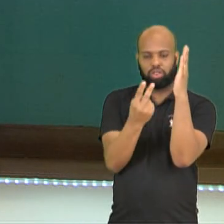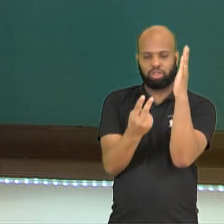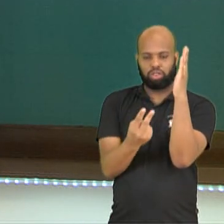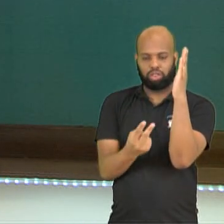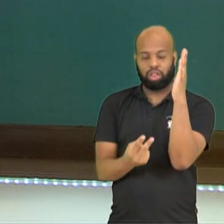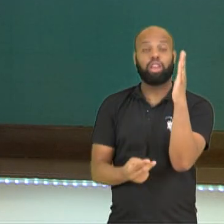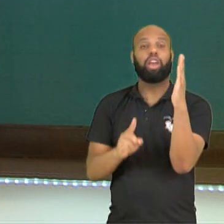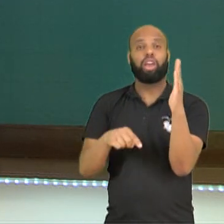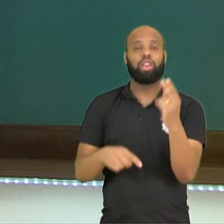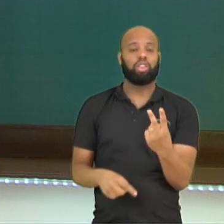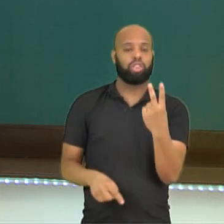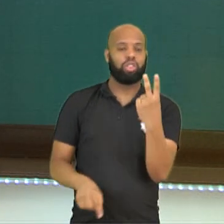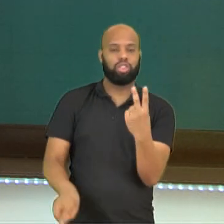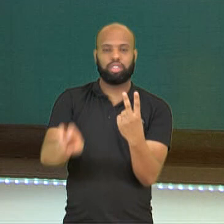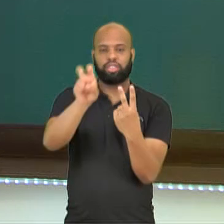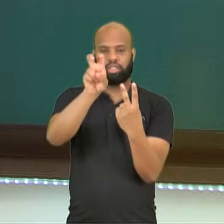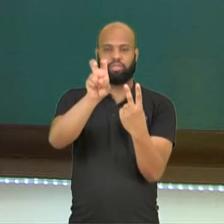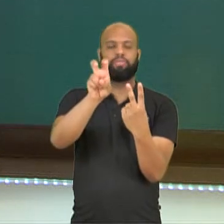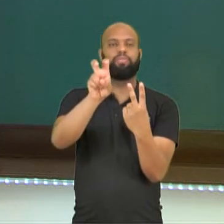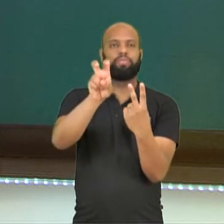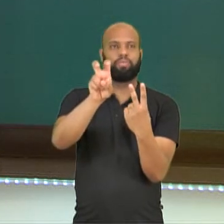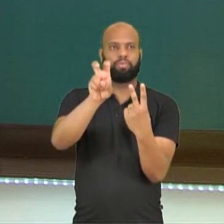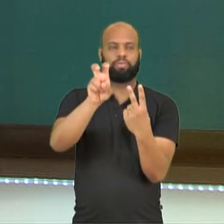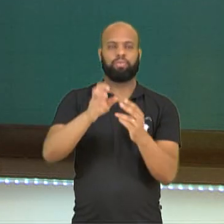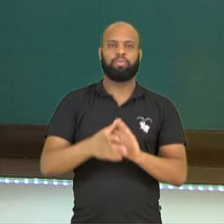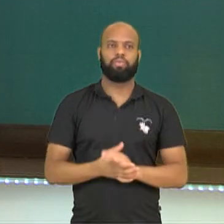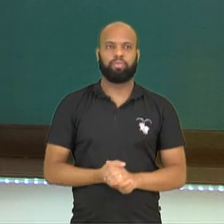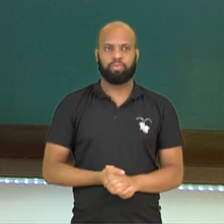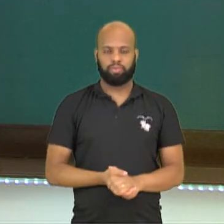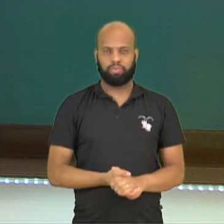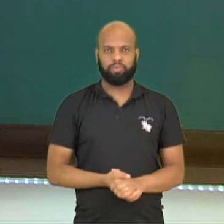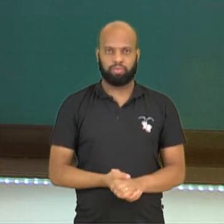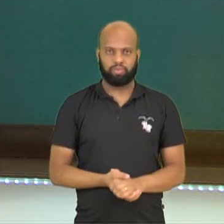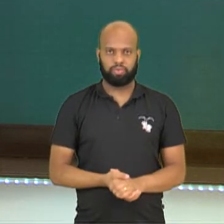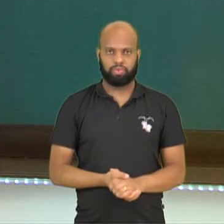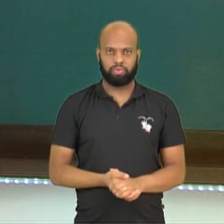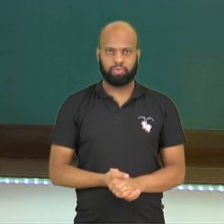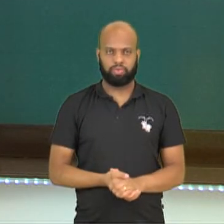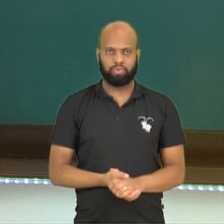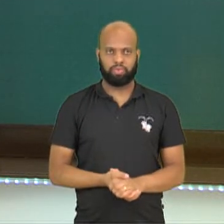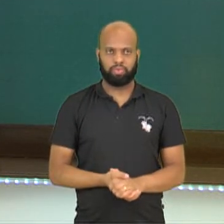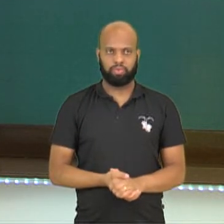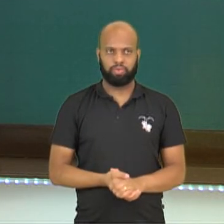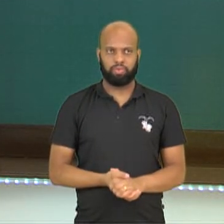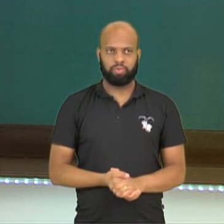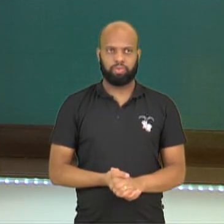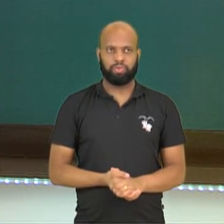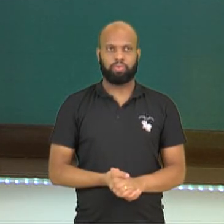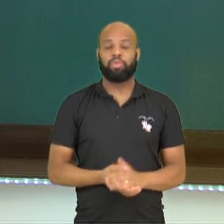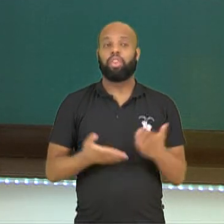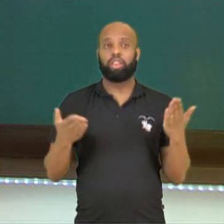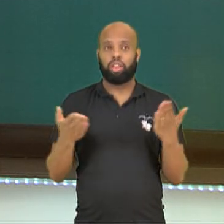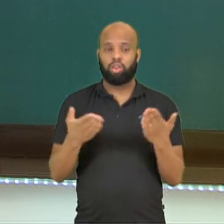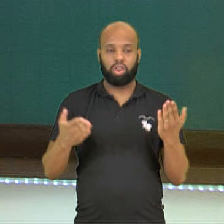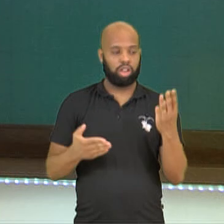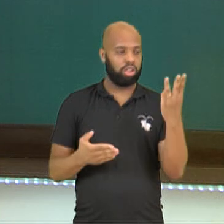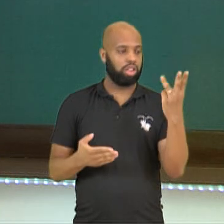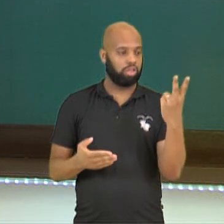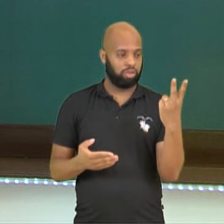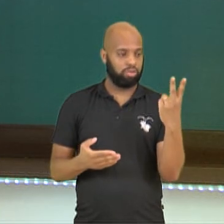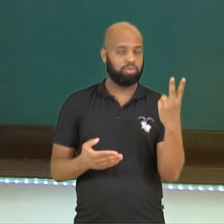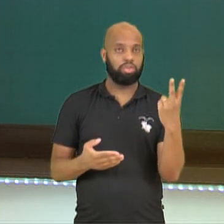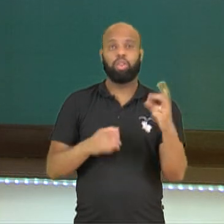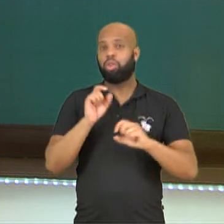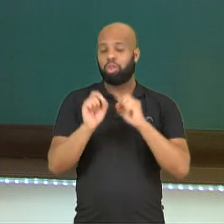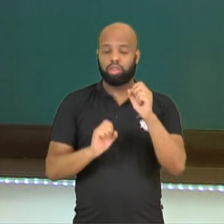vezes 2, 4, 4 vezes 2, 8, 8 vezes 2, 16, 16 vezes 2, 32, tá bom? Então, no lugar do 32, 2